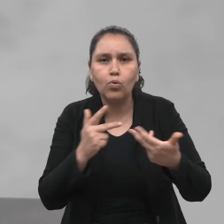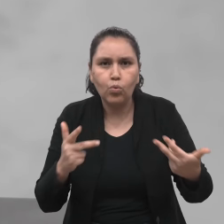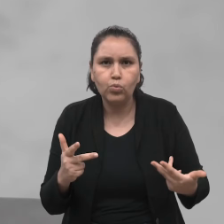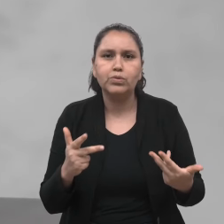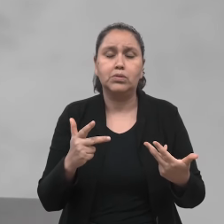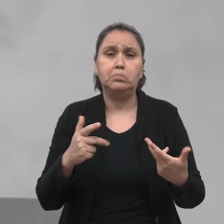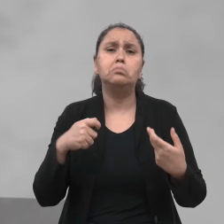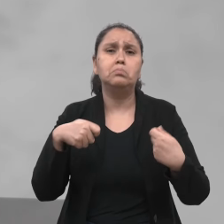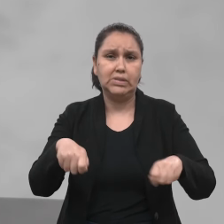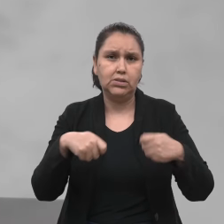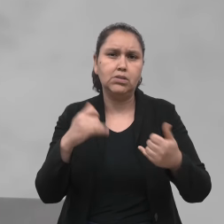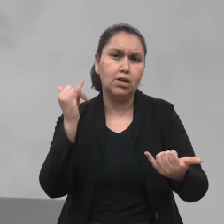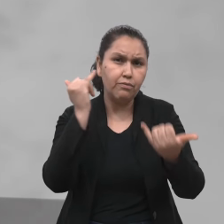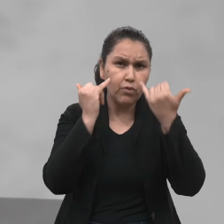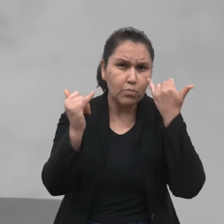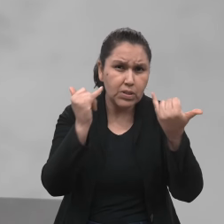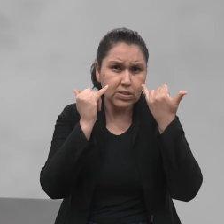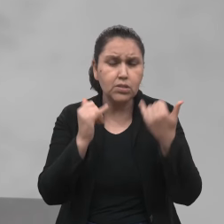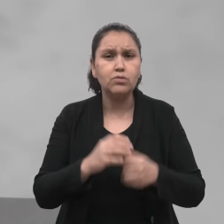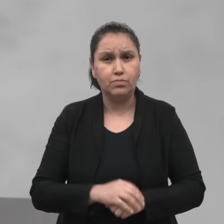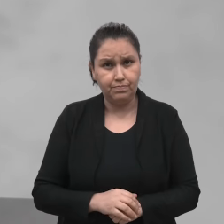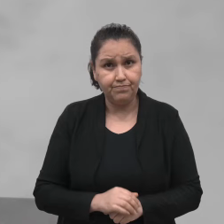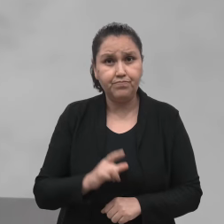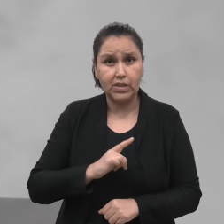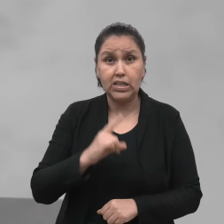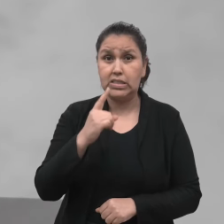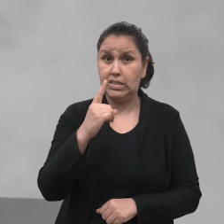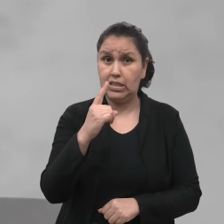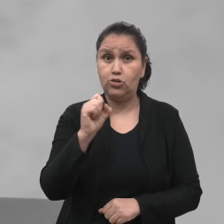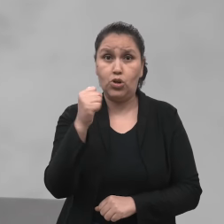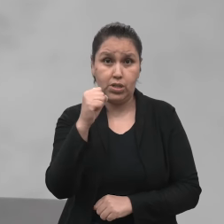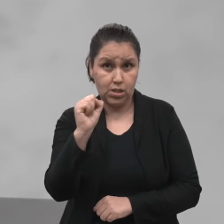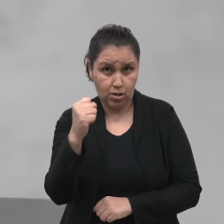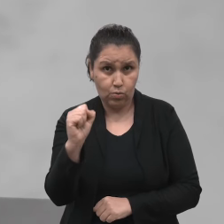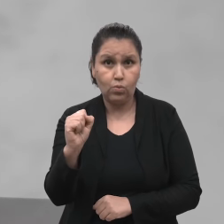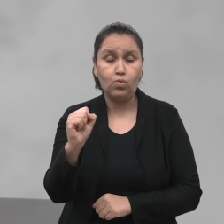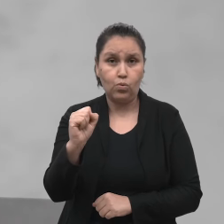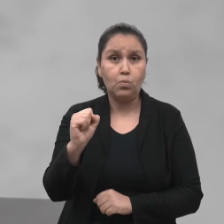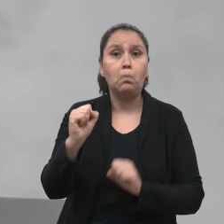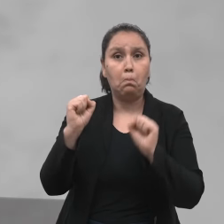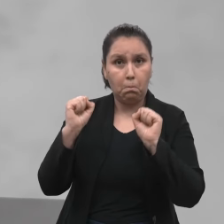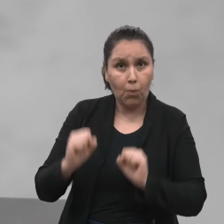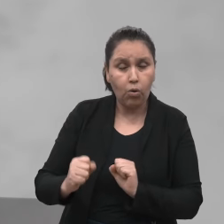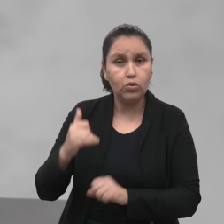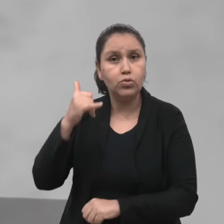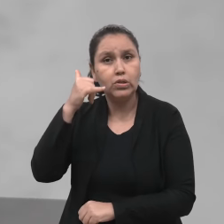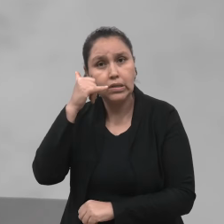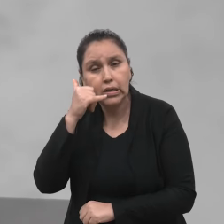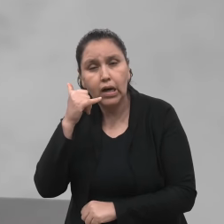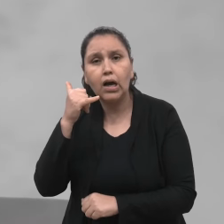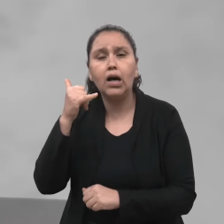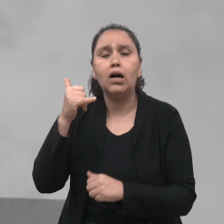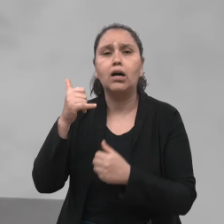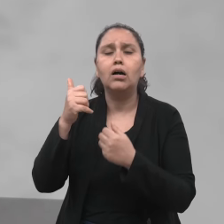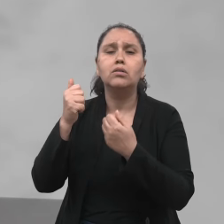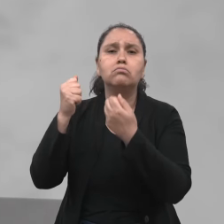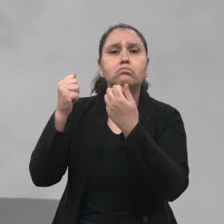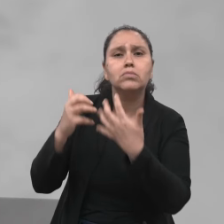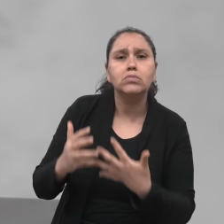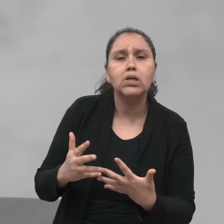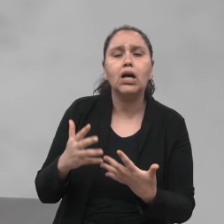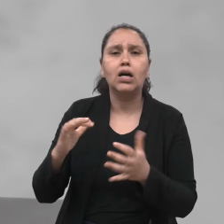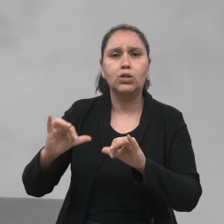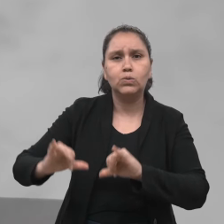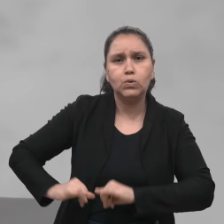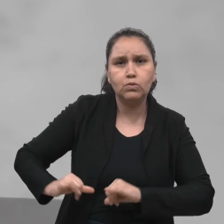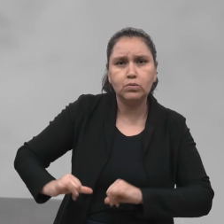rede, Cris, nesse tipo de situação. Para além disso, o 188 também é o Centro de Valorização à Vida, que eu posso ligar e entender sobre o meu